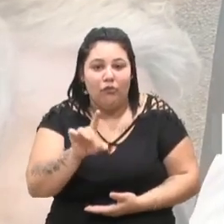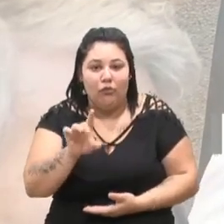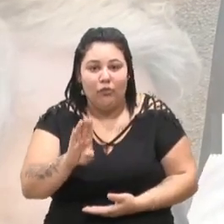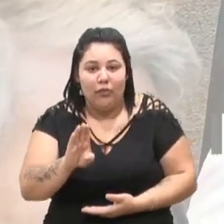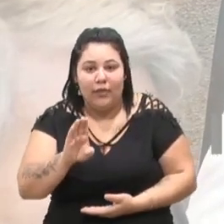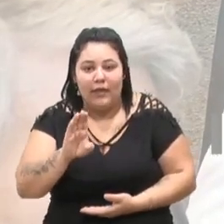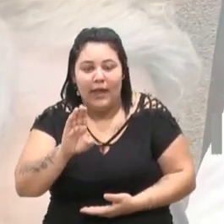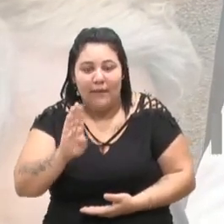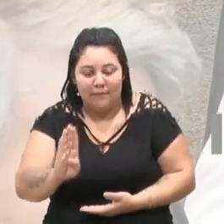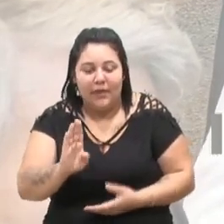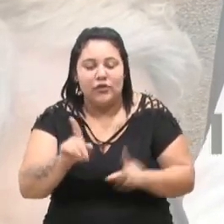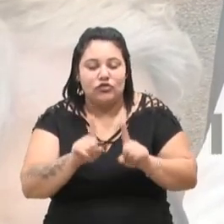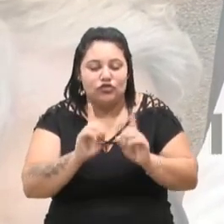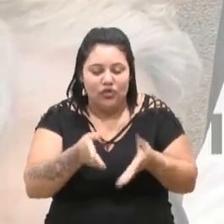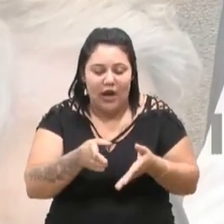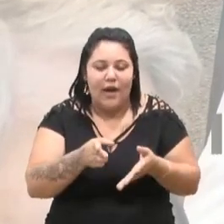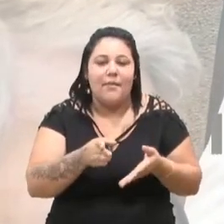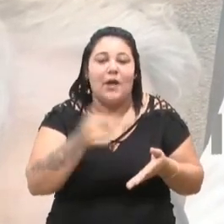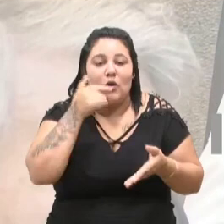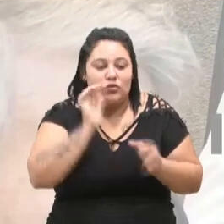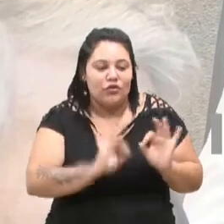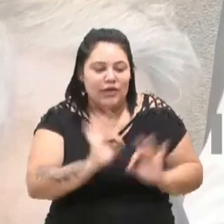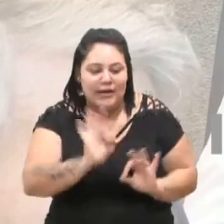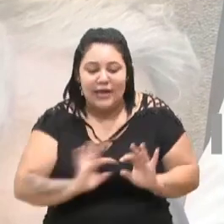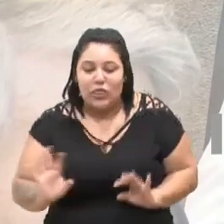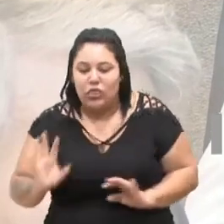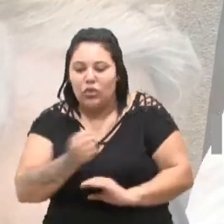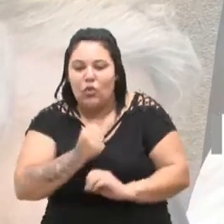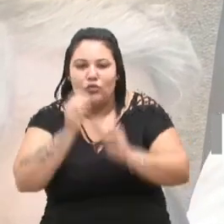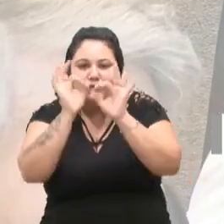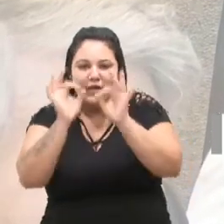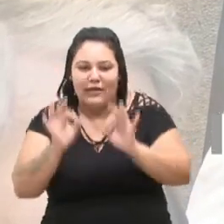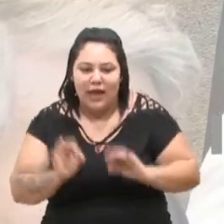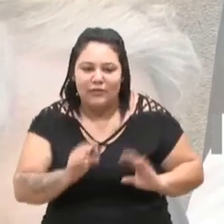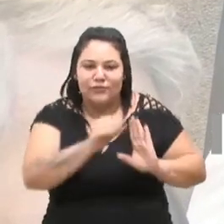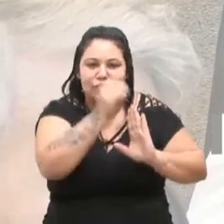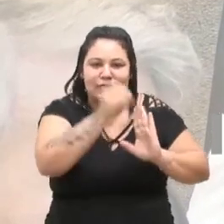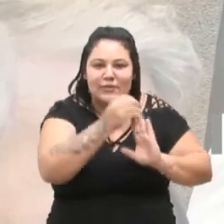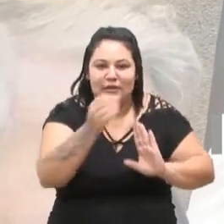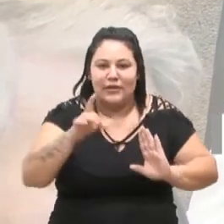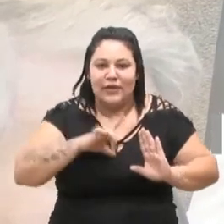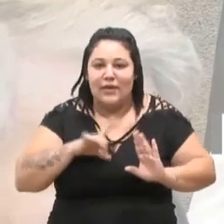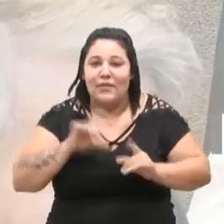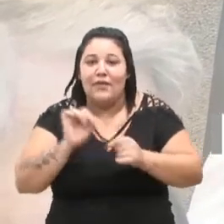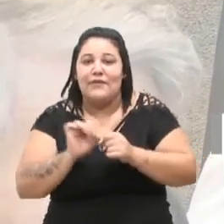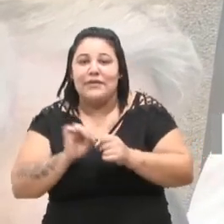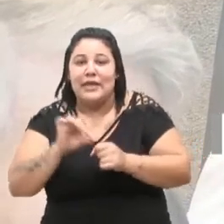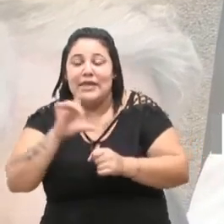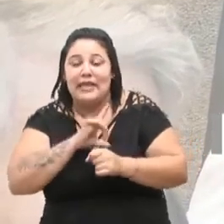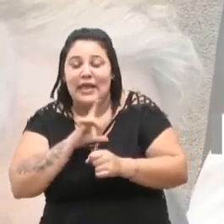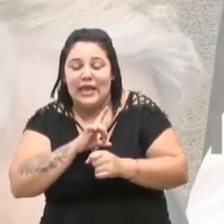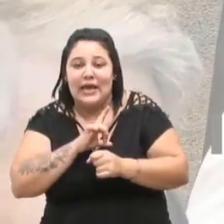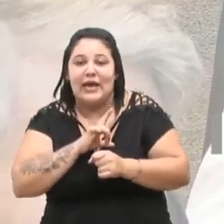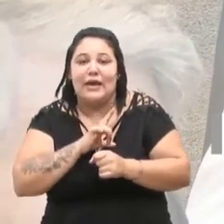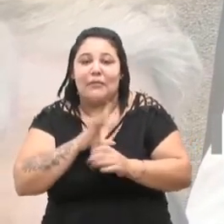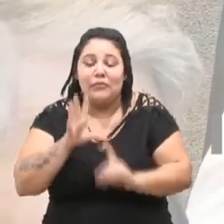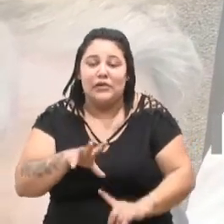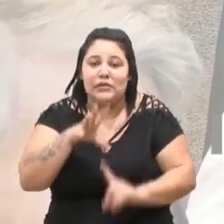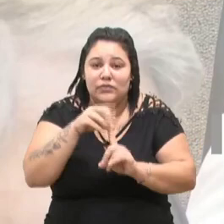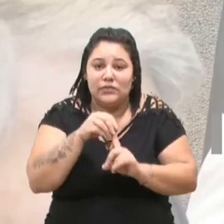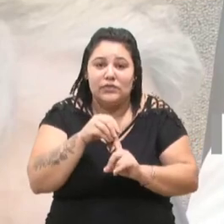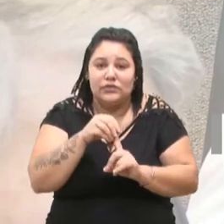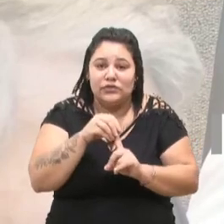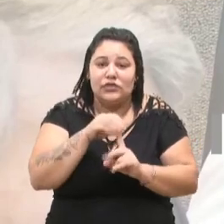considerável, para ajustar toda essa questão orçamentária, para fazer com que haja execuções, principalmente